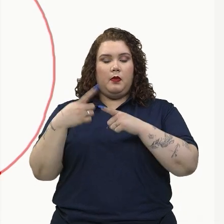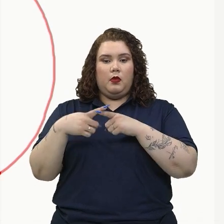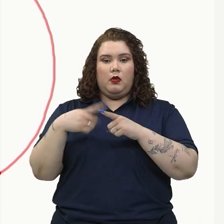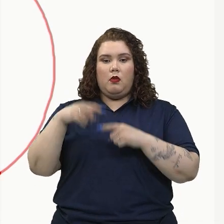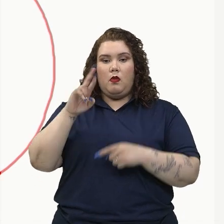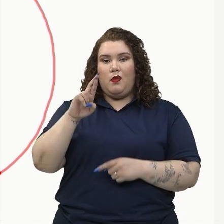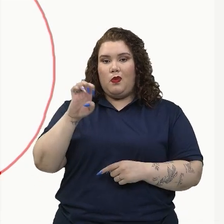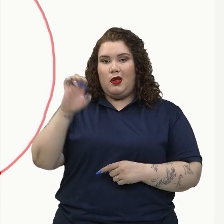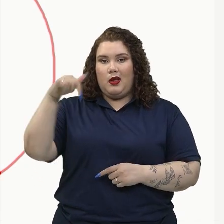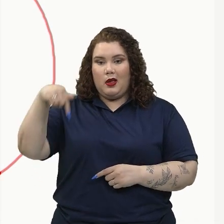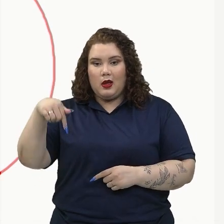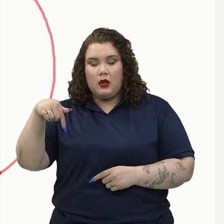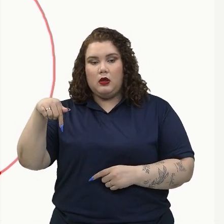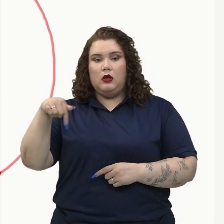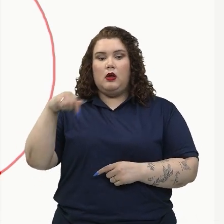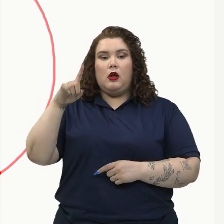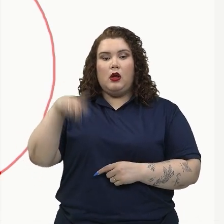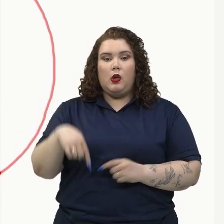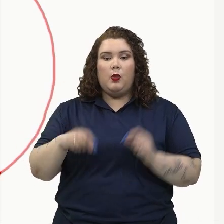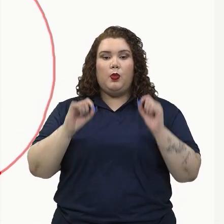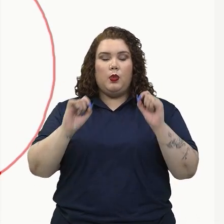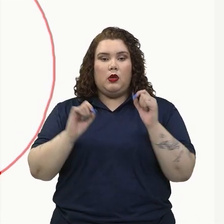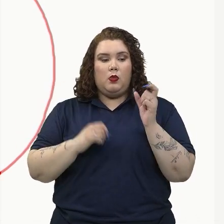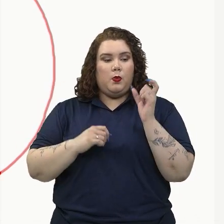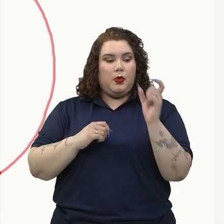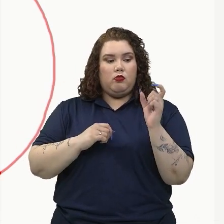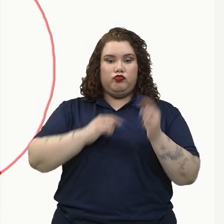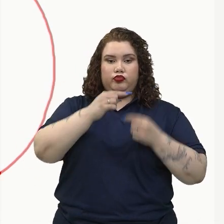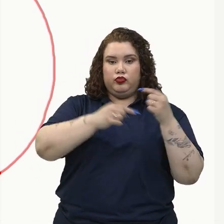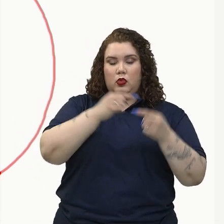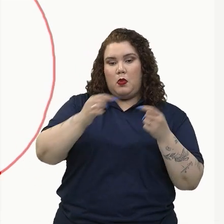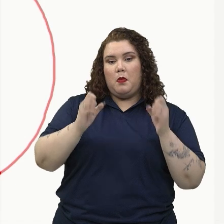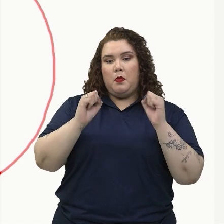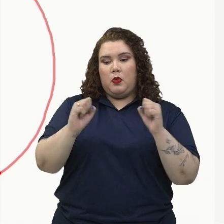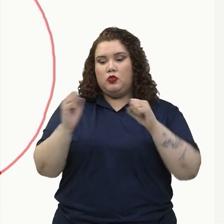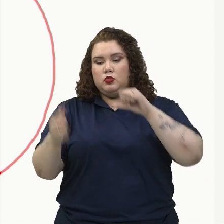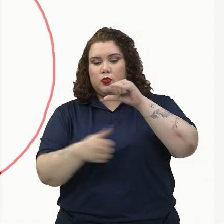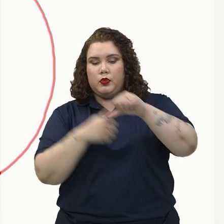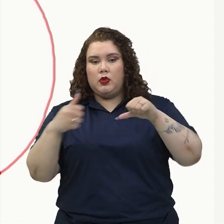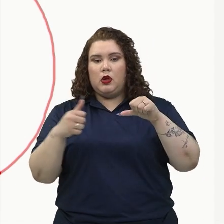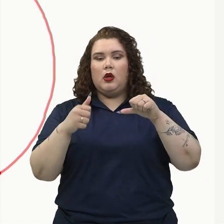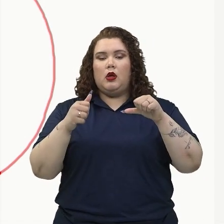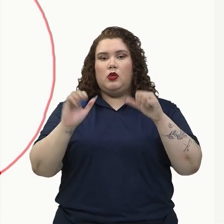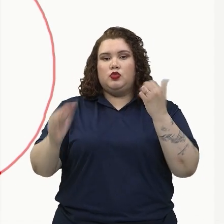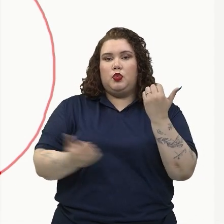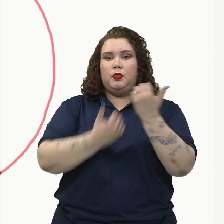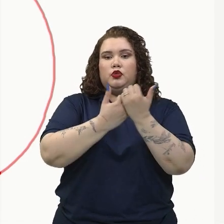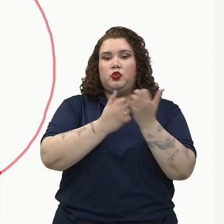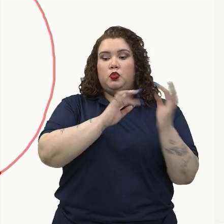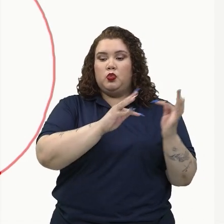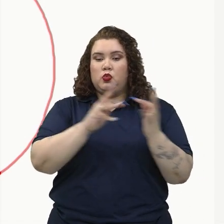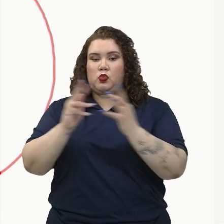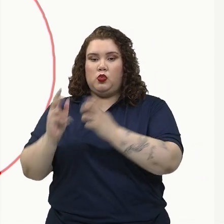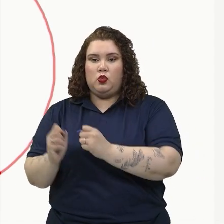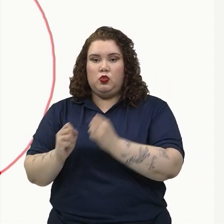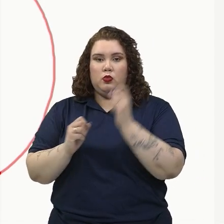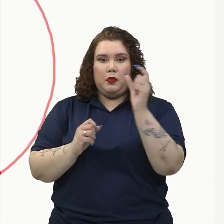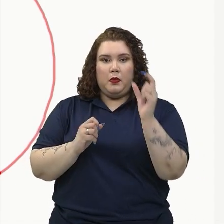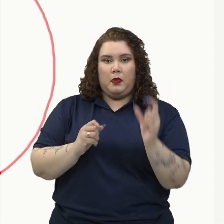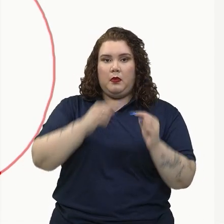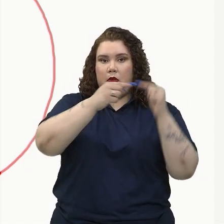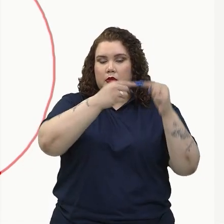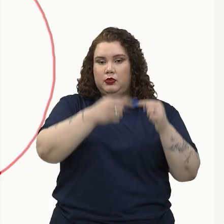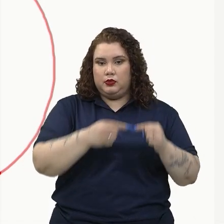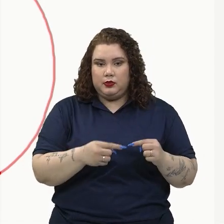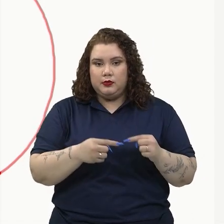equivalente, né, ele é um resistor que pode substituir todos os resistores da associação. Veja, aqui